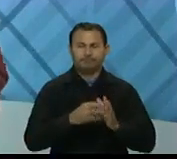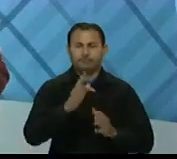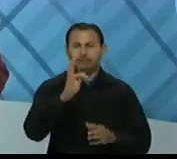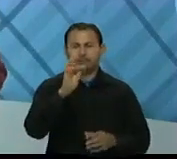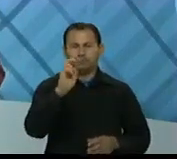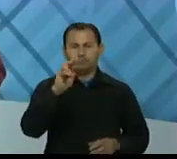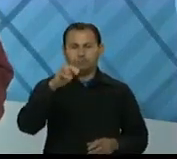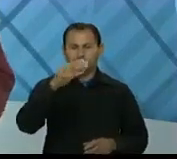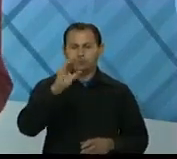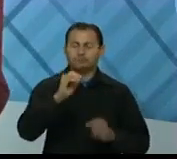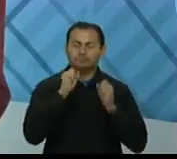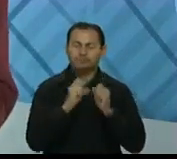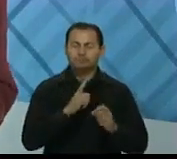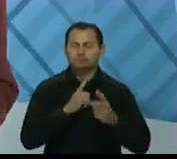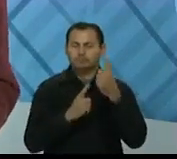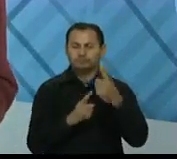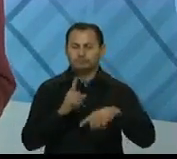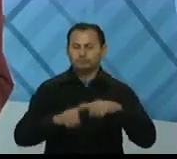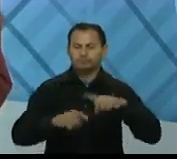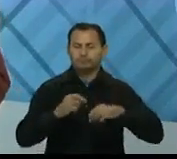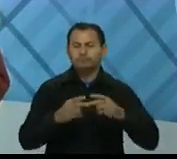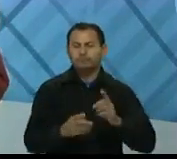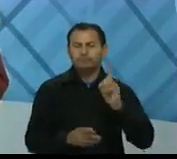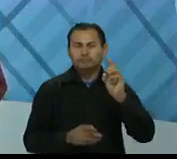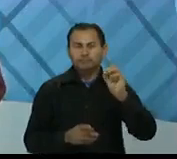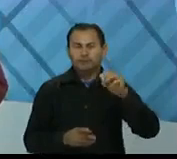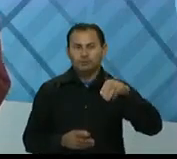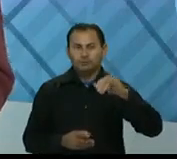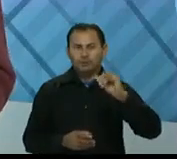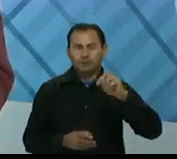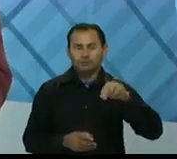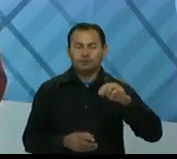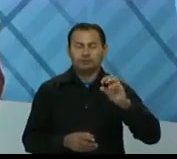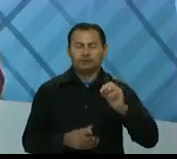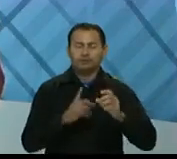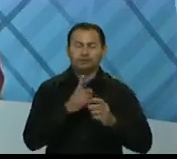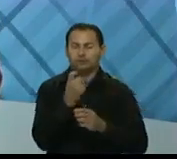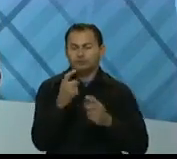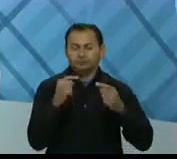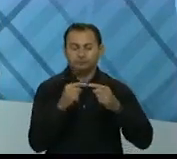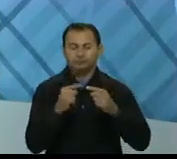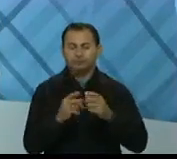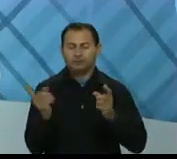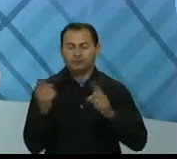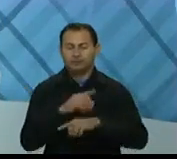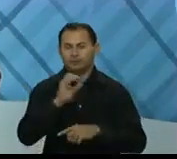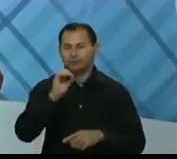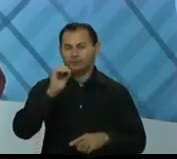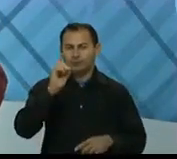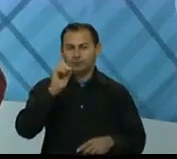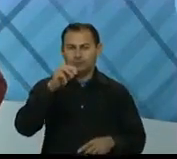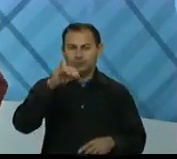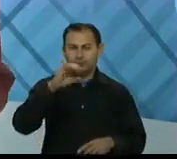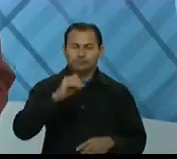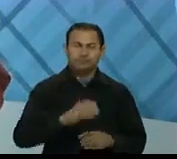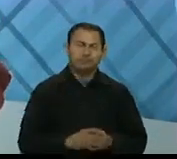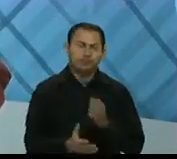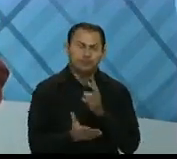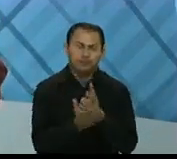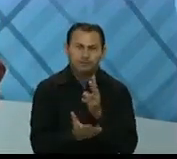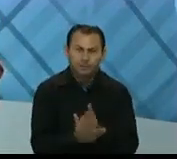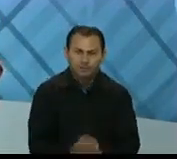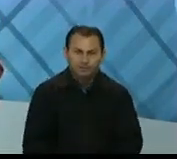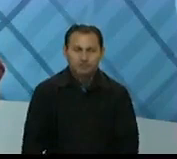função, só pode ter um elemento. O domínio tem que ter um único correspondente no contradomínio. Então, sempre